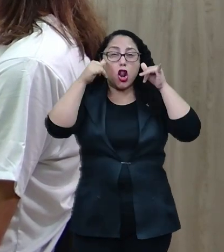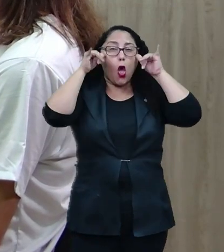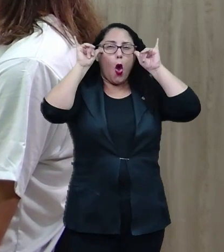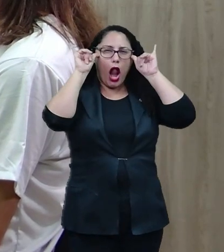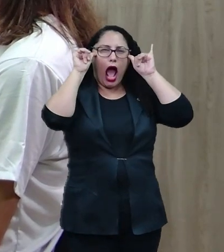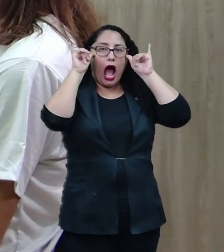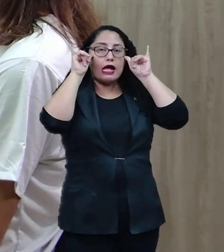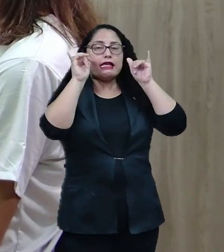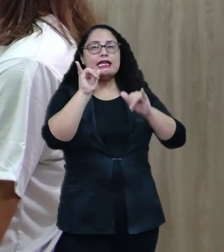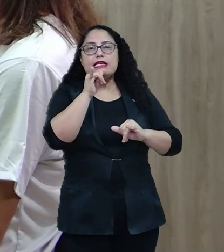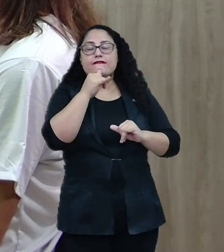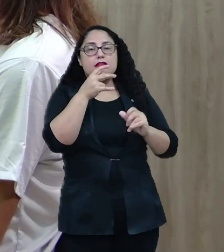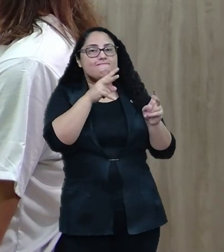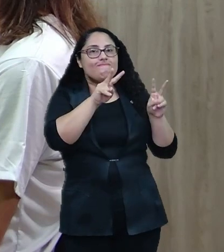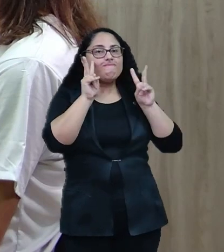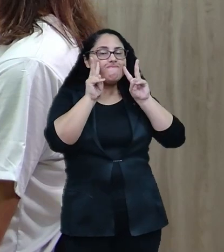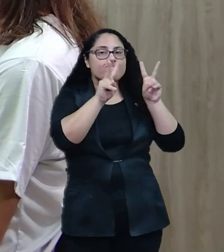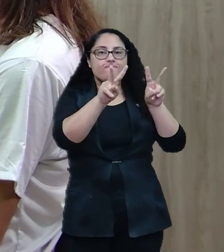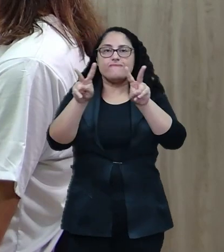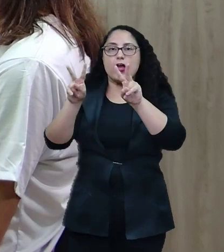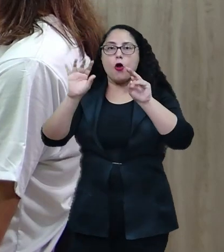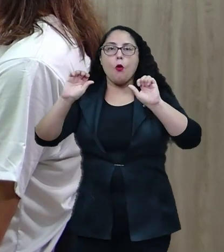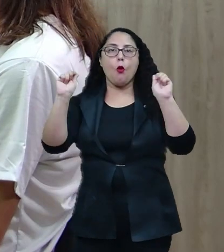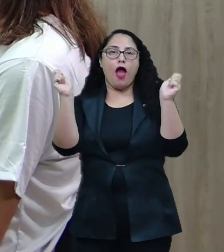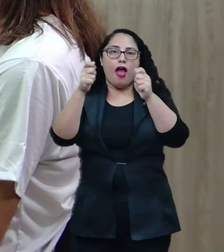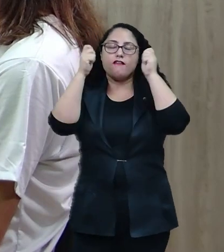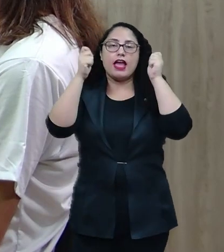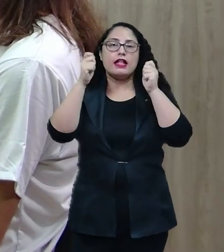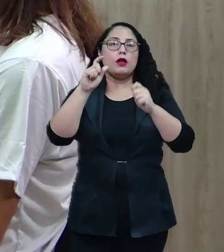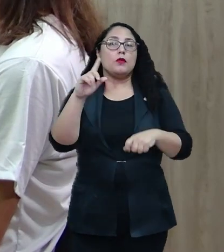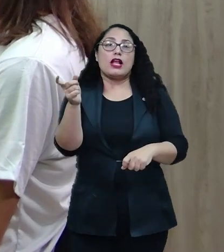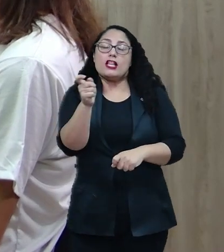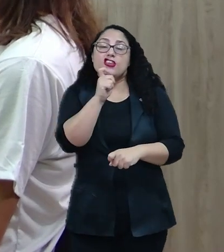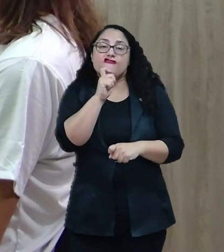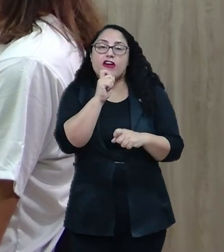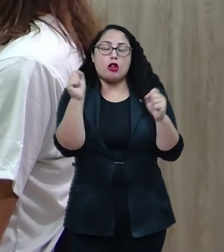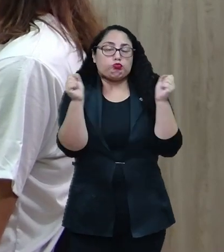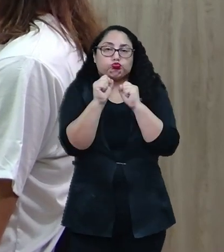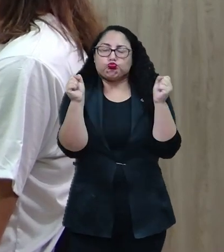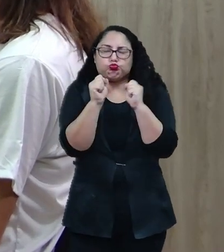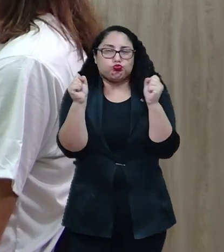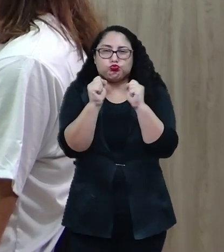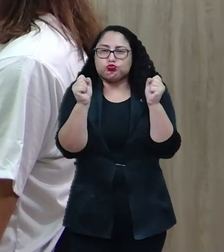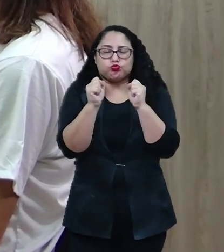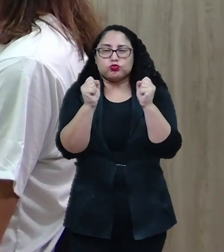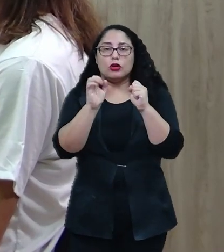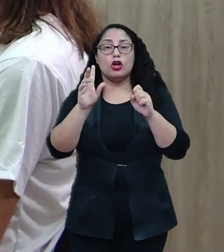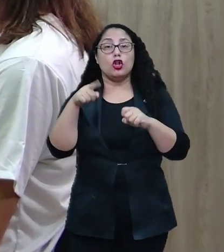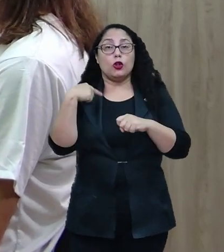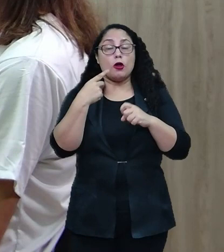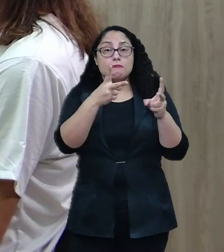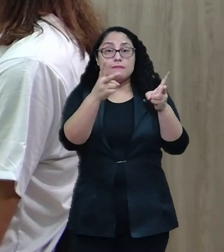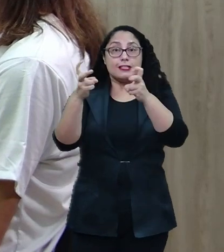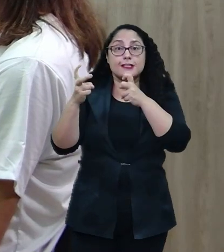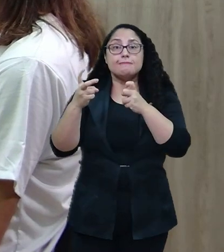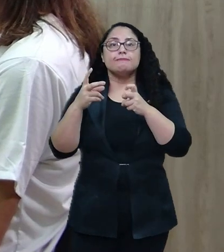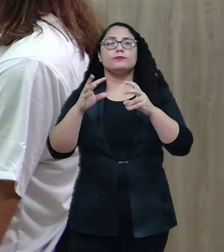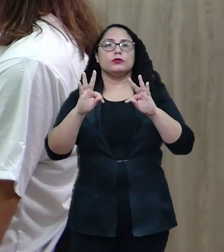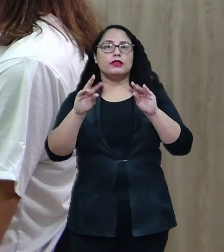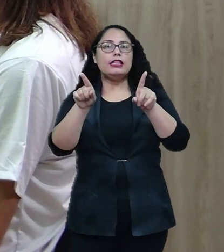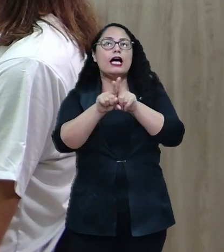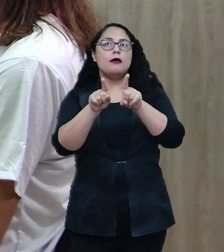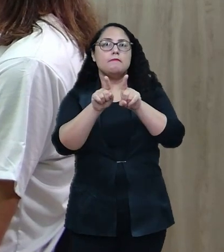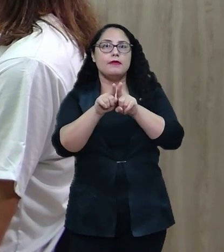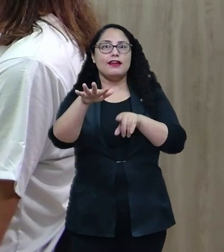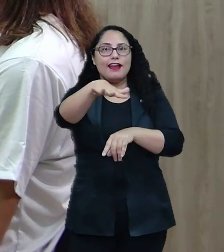gente não pôde ver nada assim dos eventos, porque no inverno não acontece muito, é muito frio. E aí a gente viu bastante